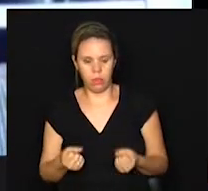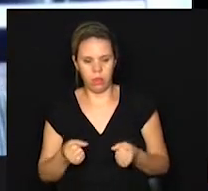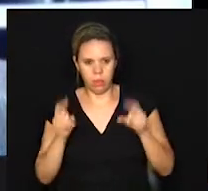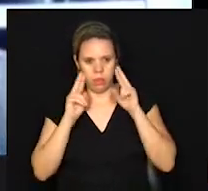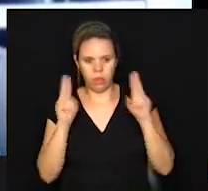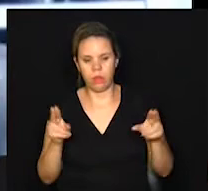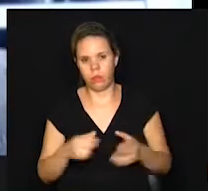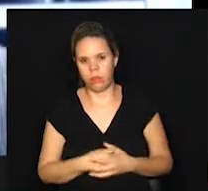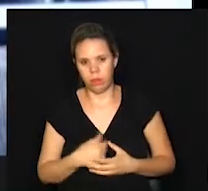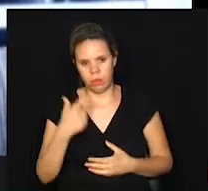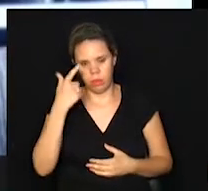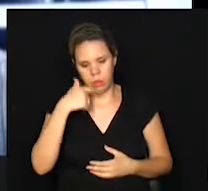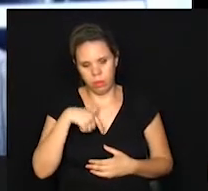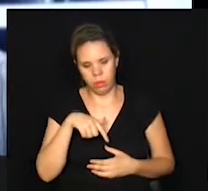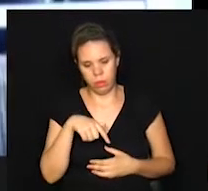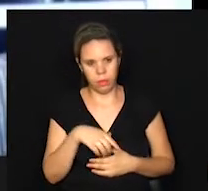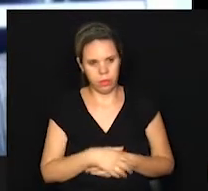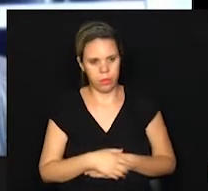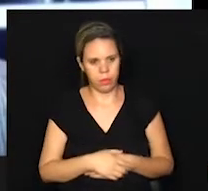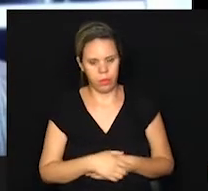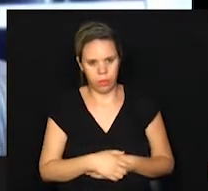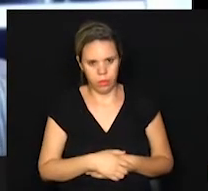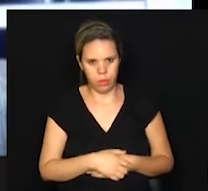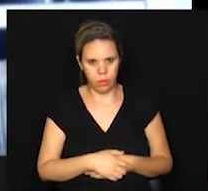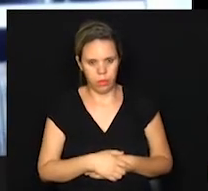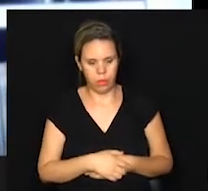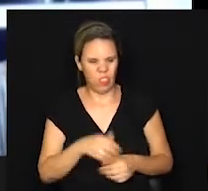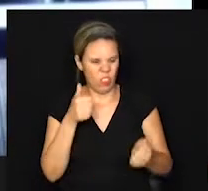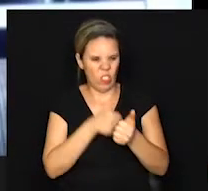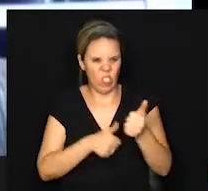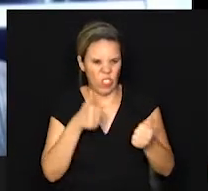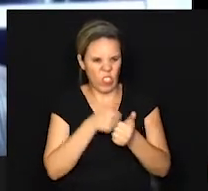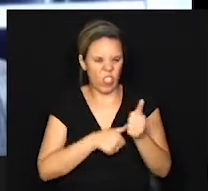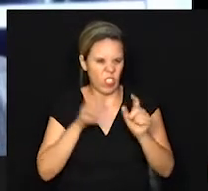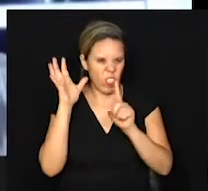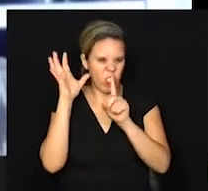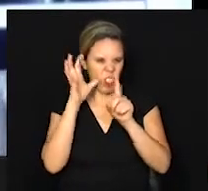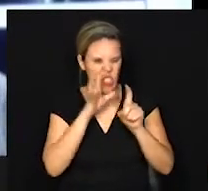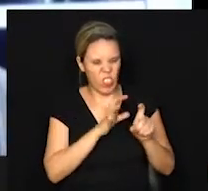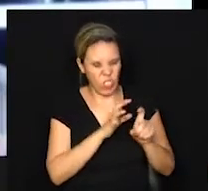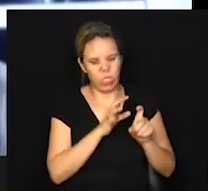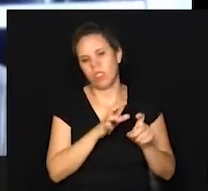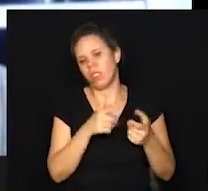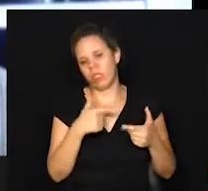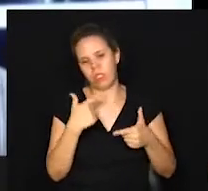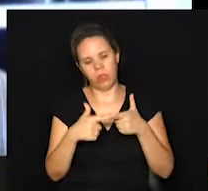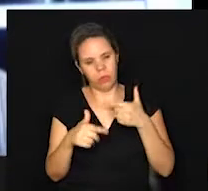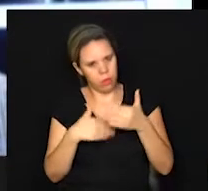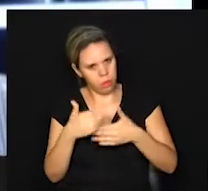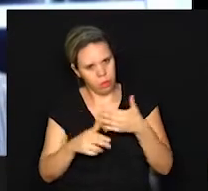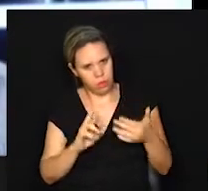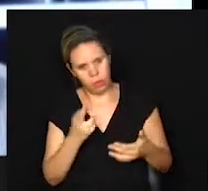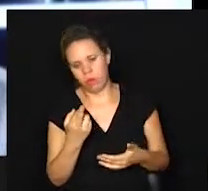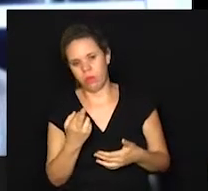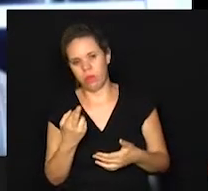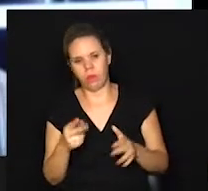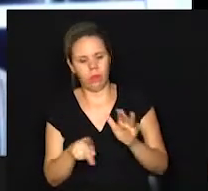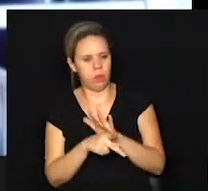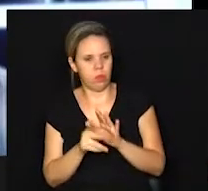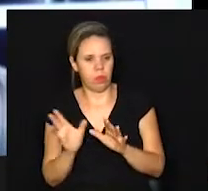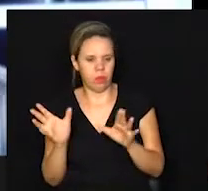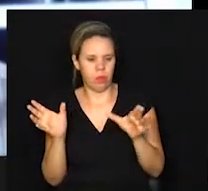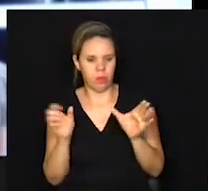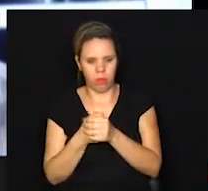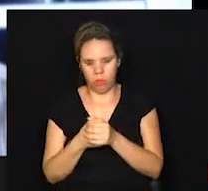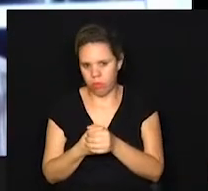testemunha. Eu vou, enfim, no meu caso, essa perseguição, assédio moral, e é uma consequência, veja, né, para abafar o caso de